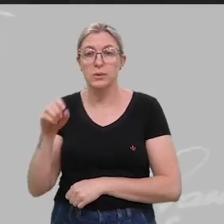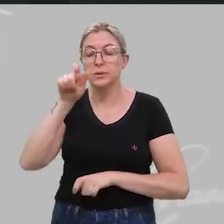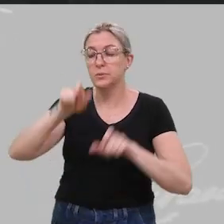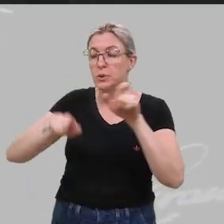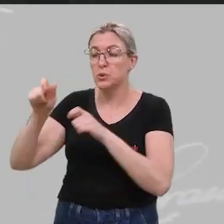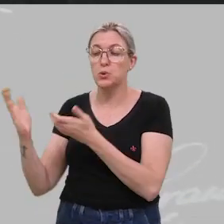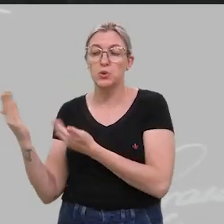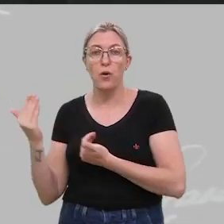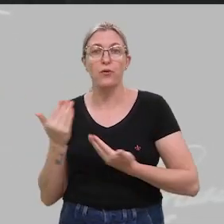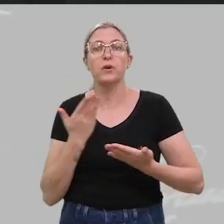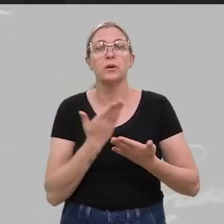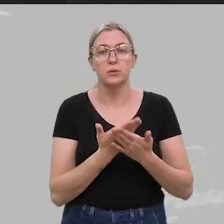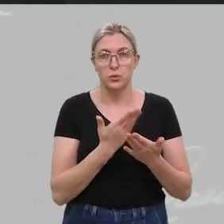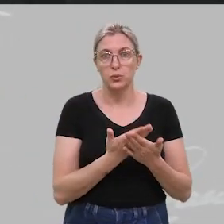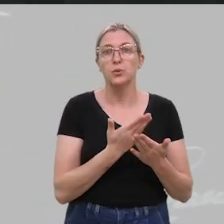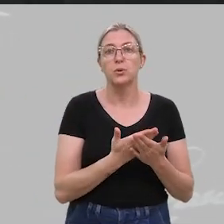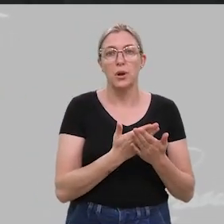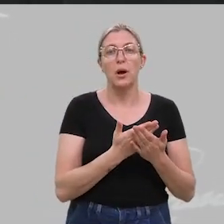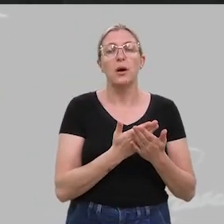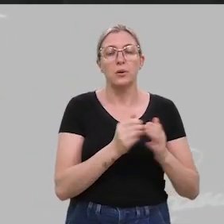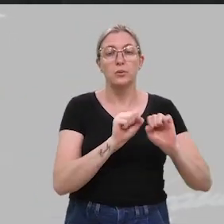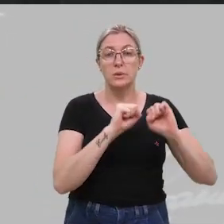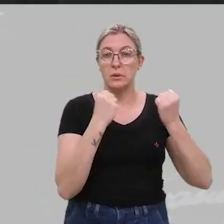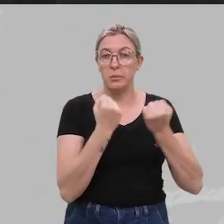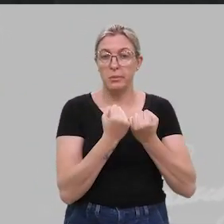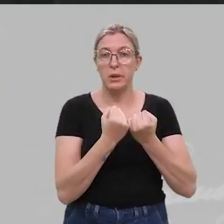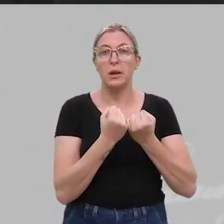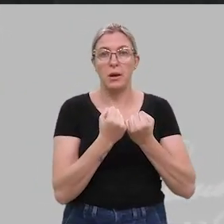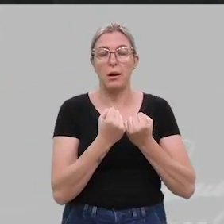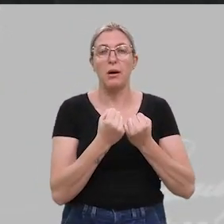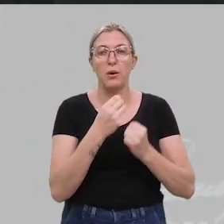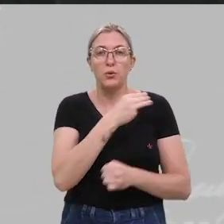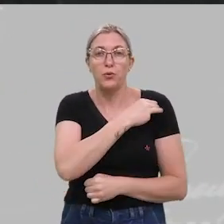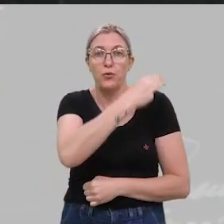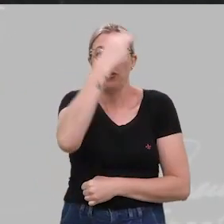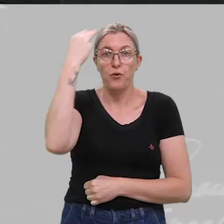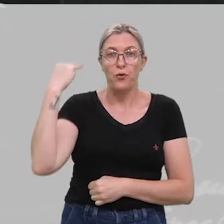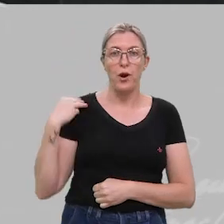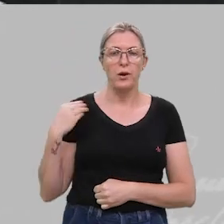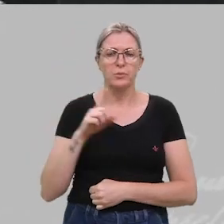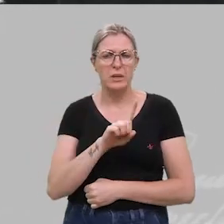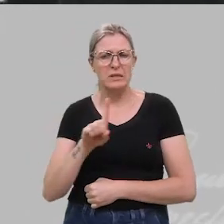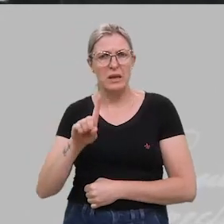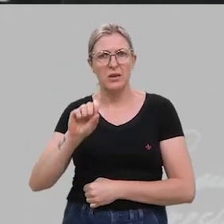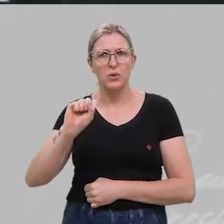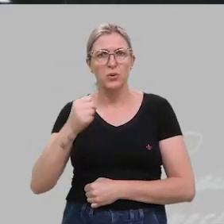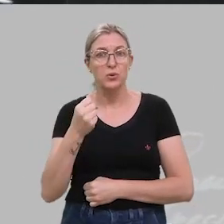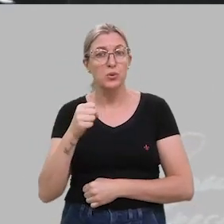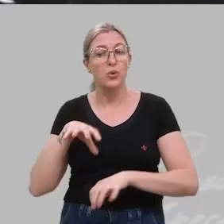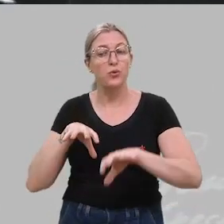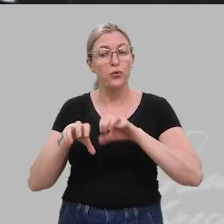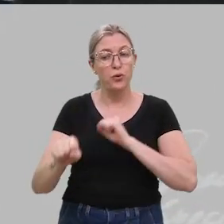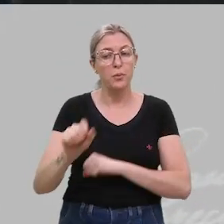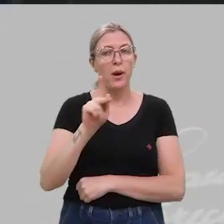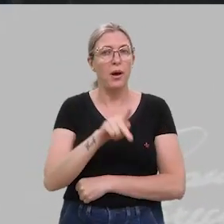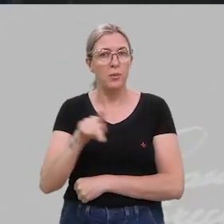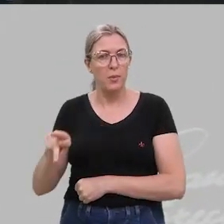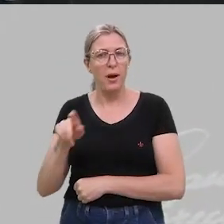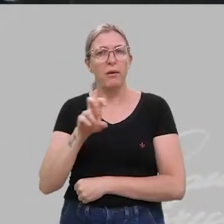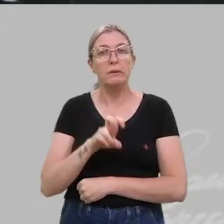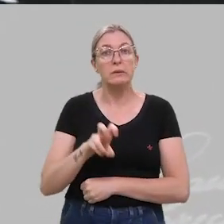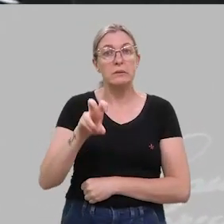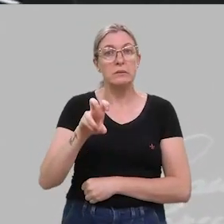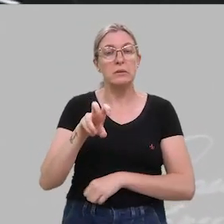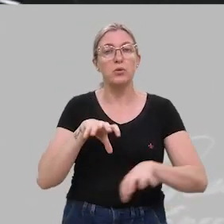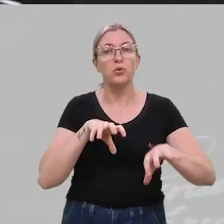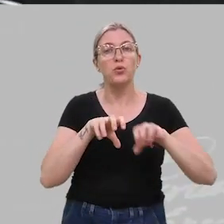de 2.400 jovens estudaram no Seminário de Fátima. Destes, 118 seguiram